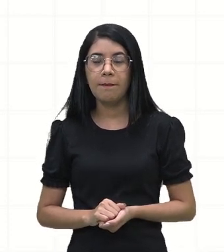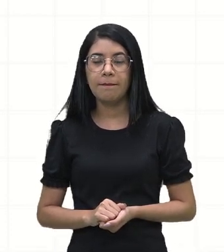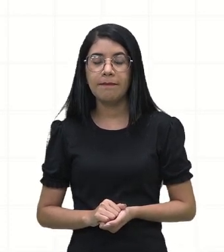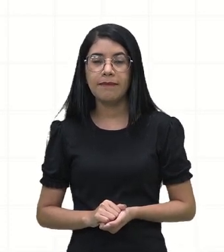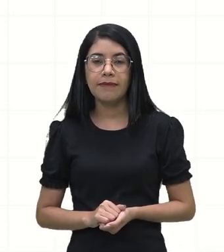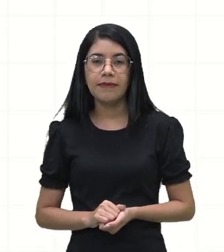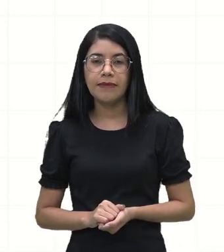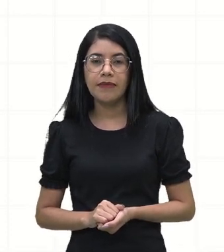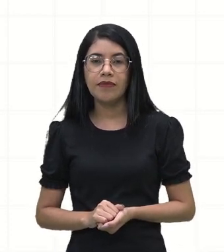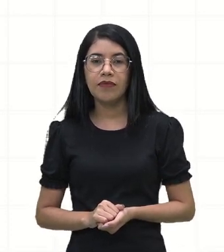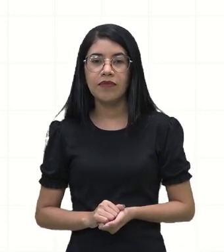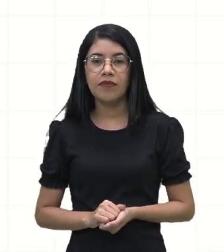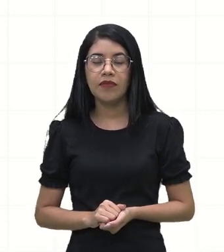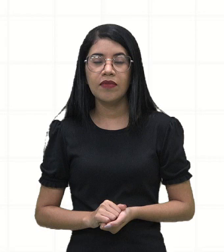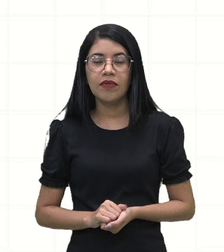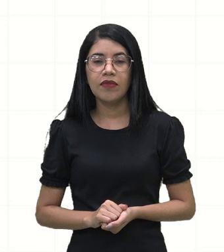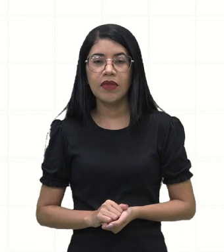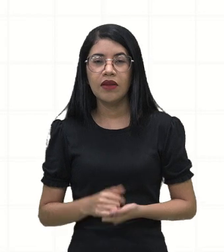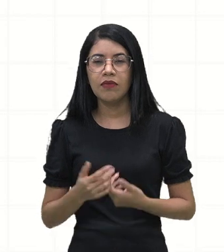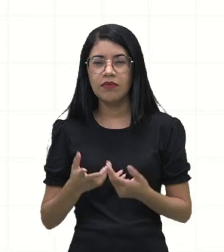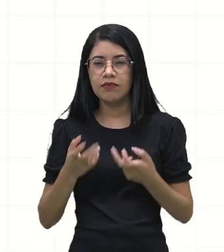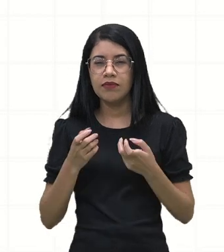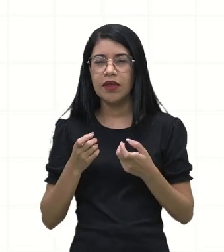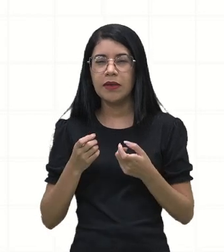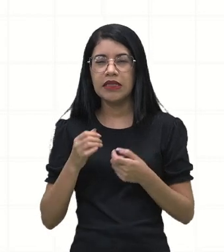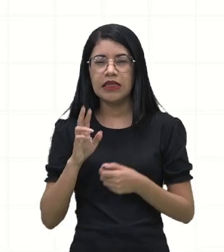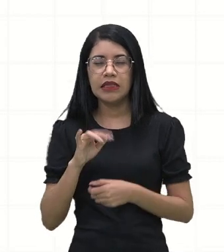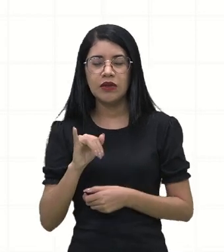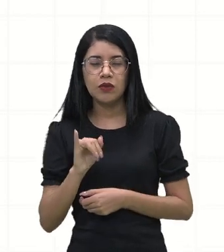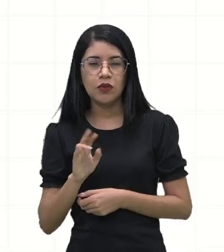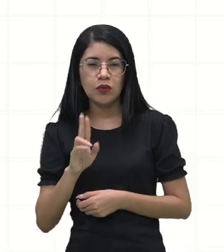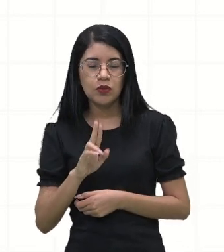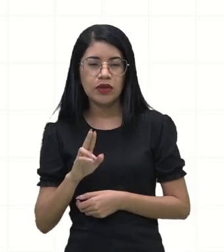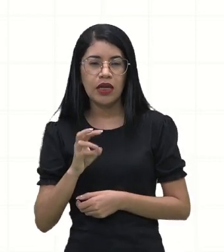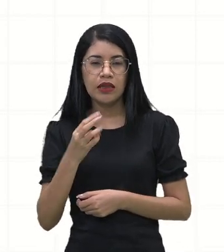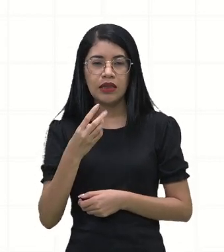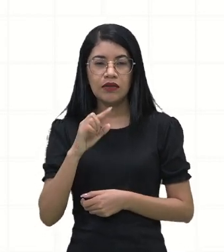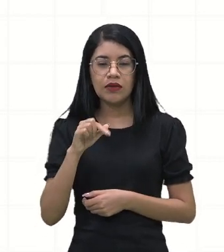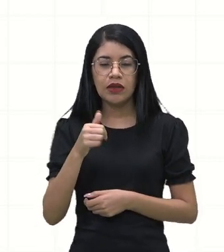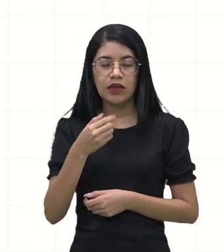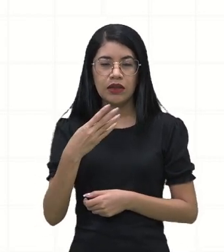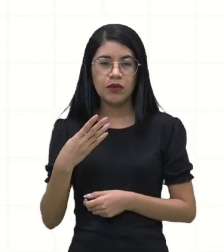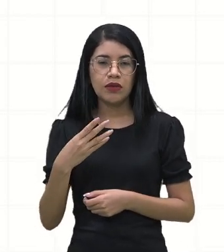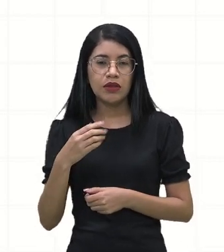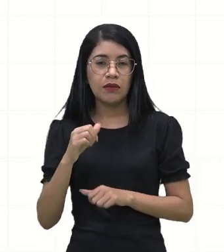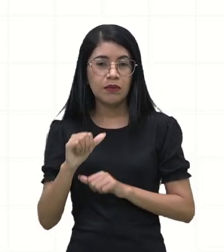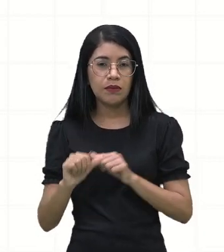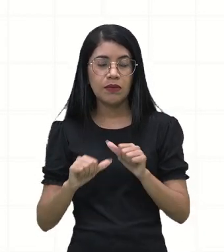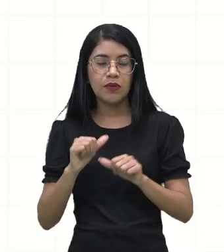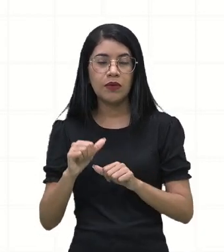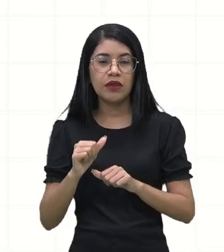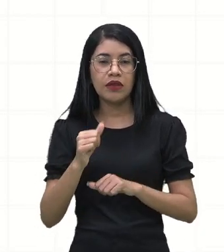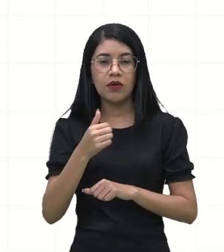sem o arredondamento, vejam que já sobe um pouquinho. O que é 282 centímetros, tá?